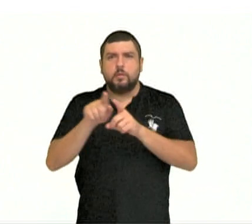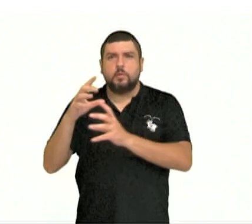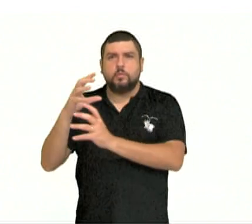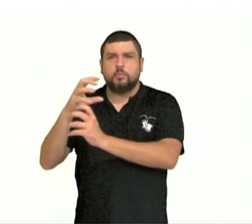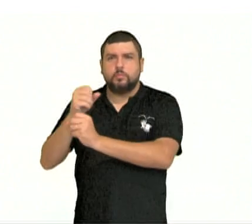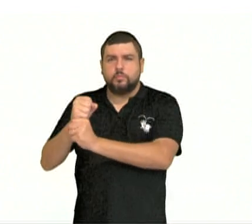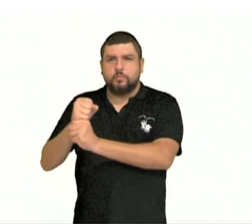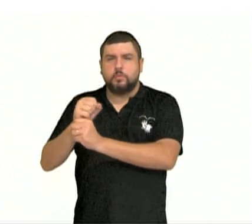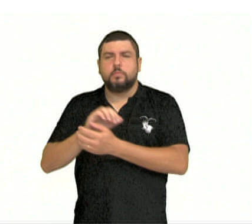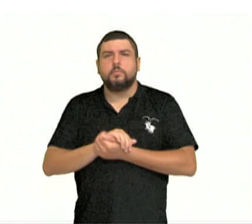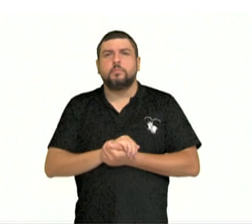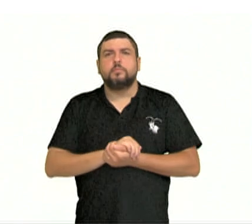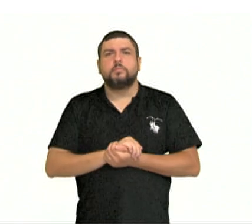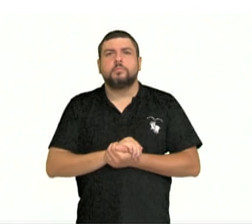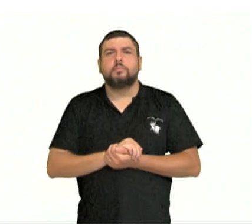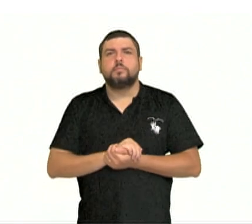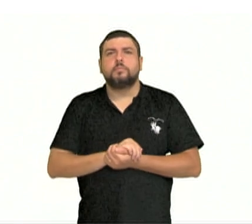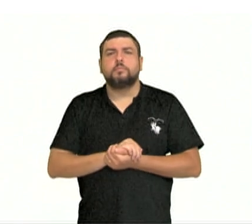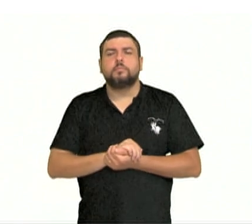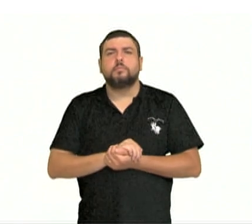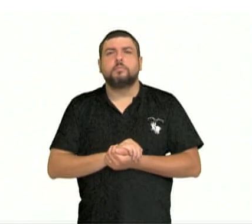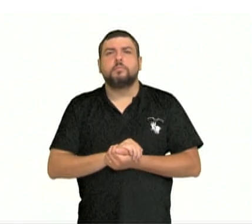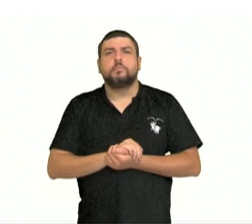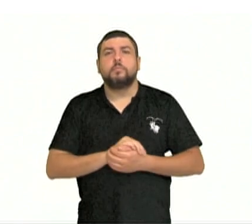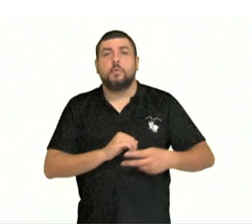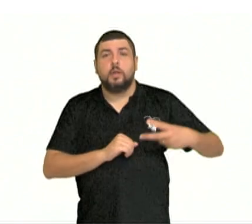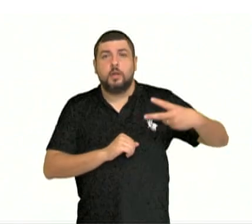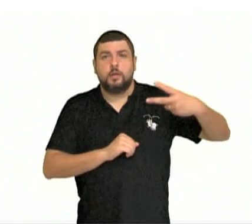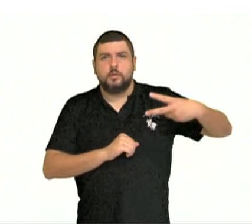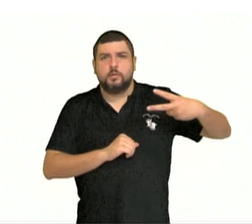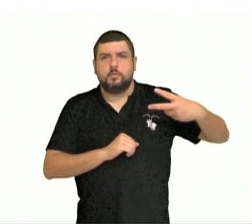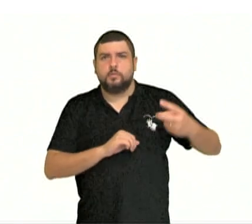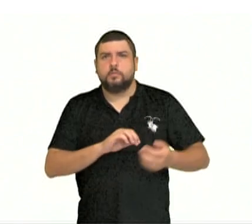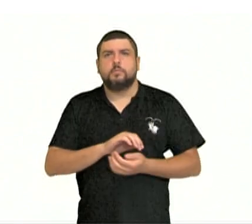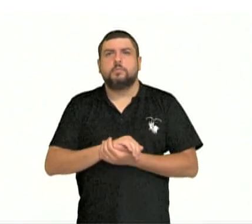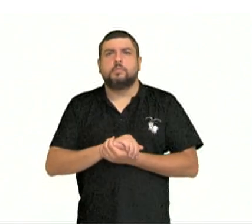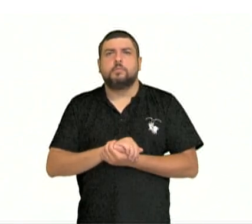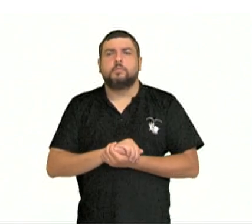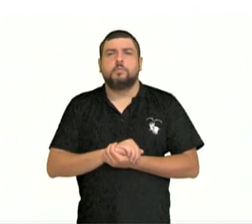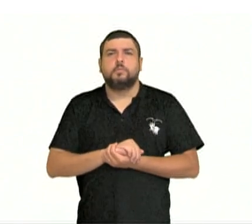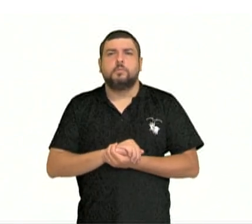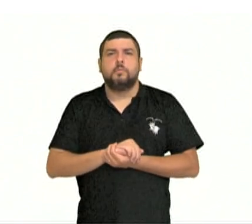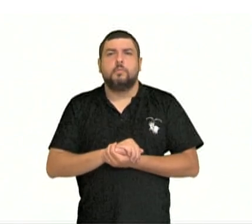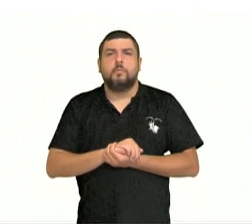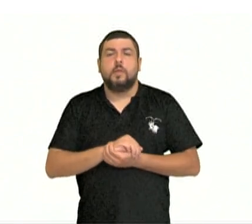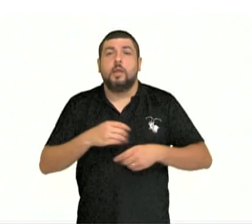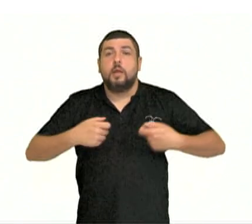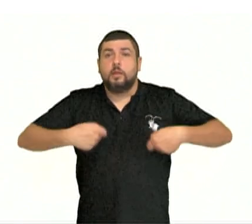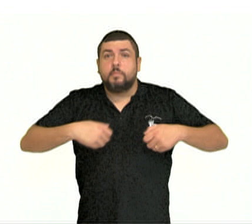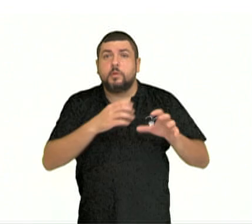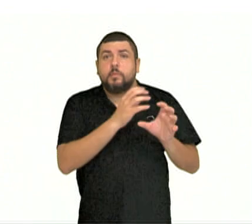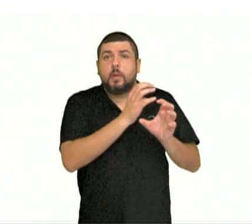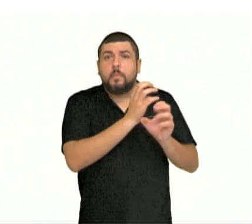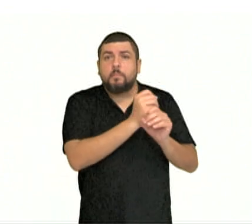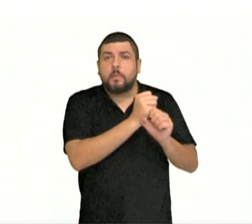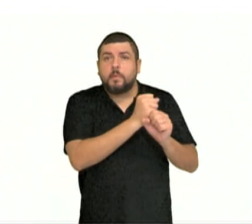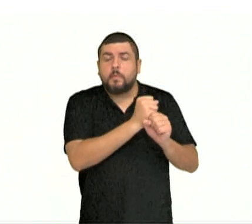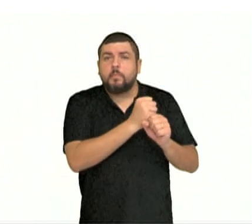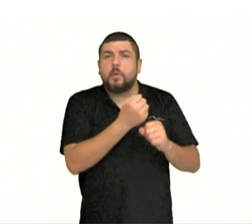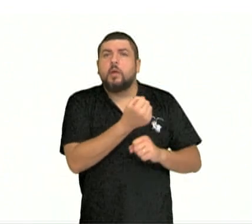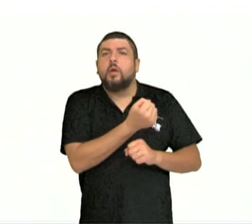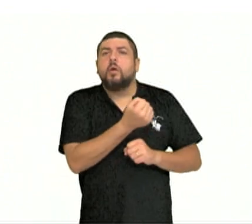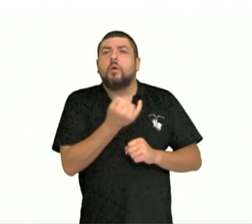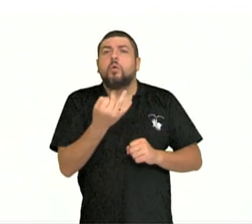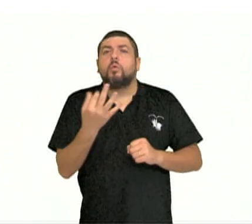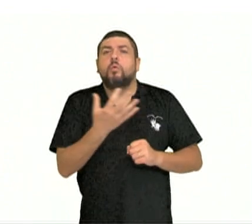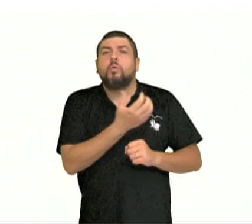passo conferido. No segundo passo, nós devemos contar o número de átomos